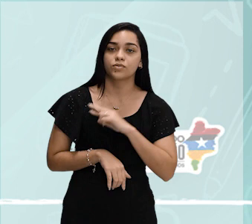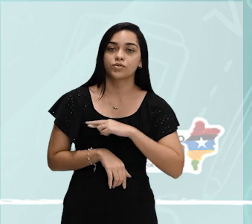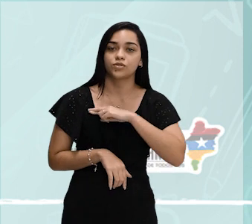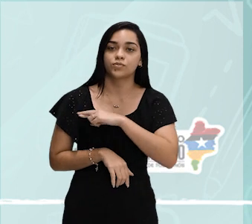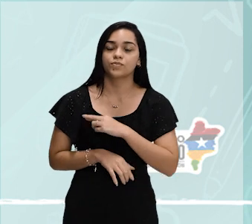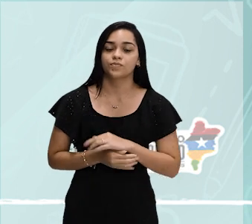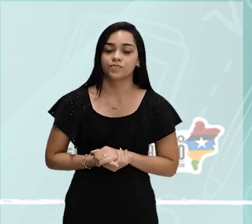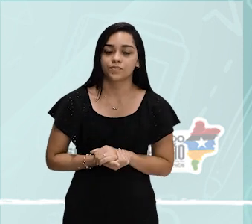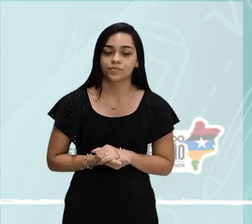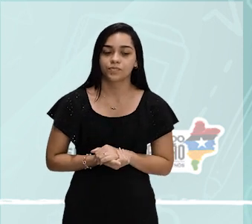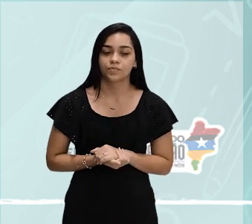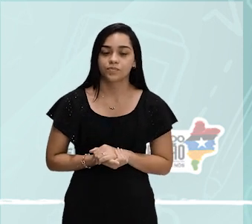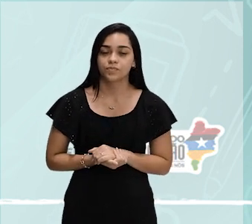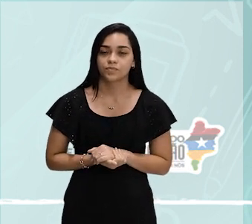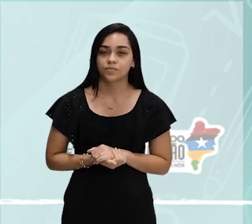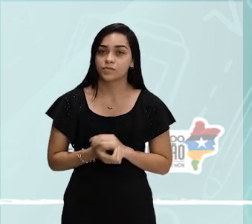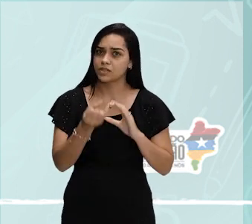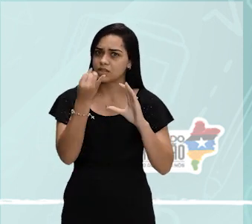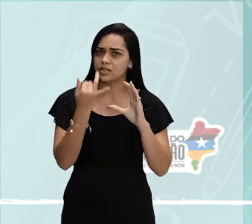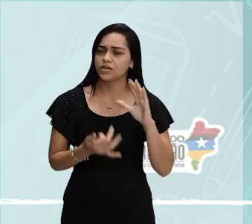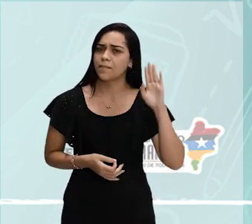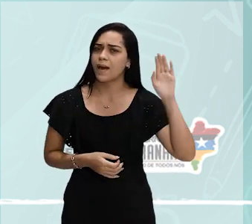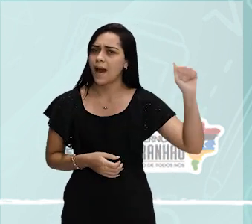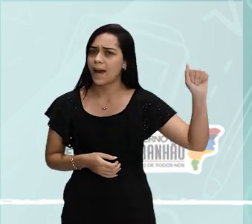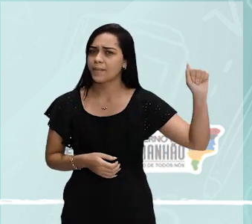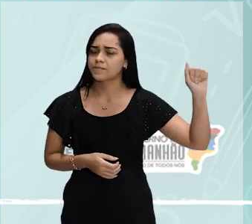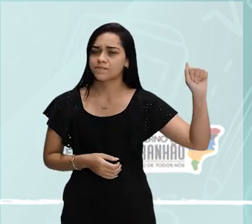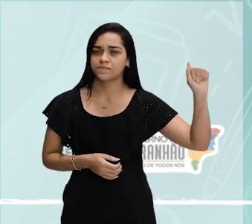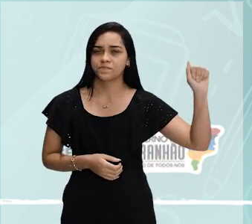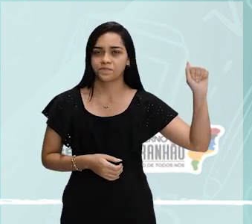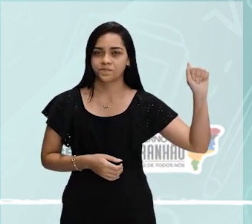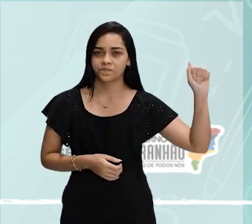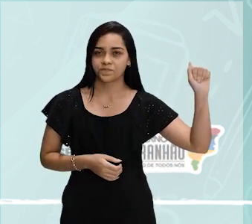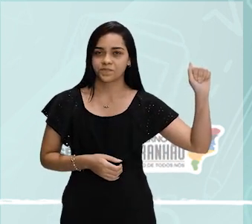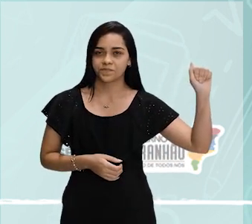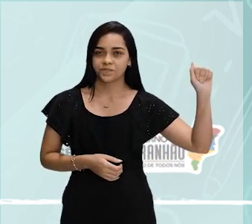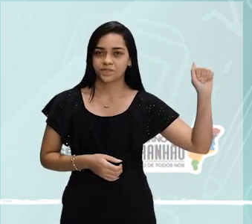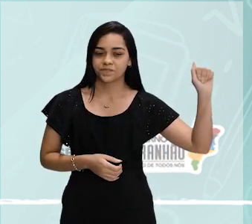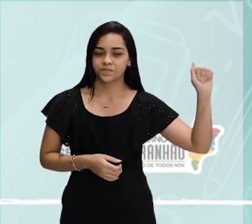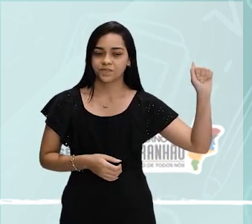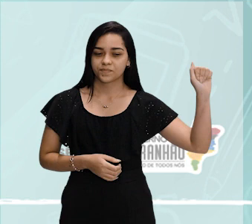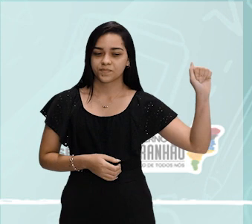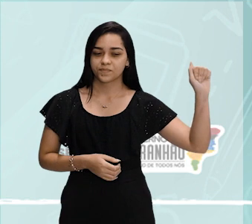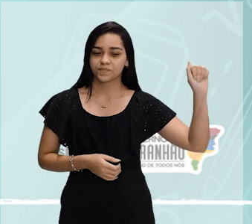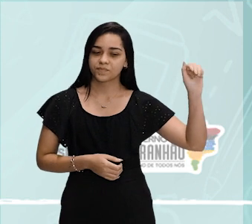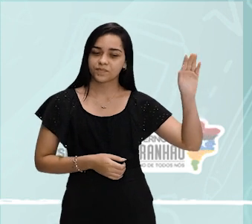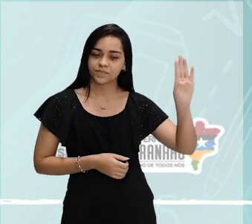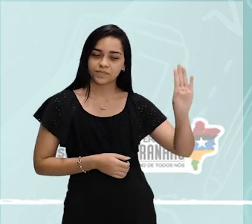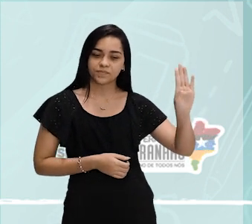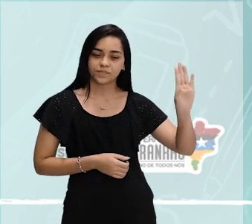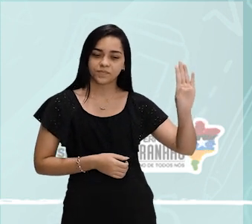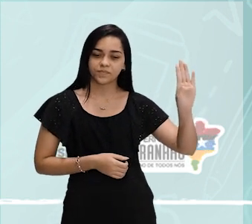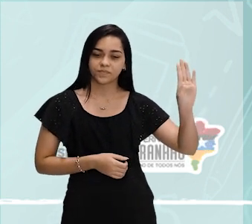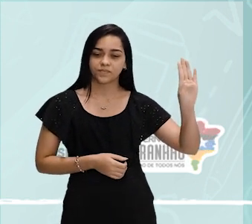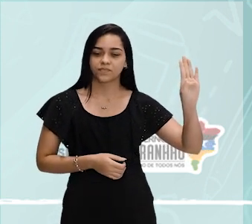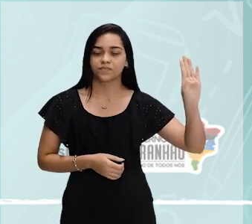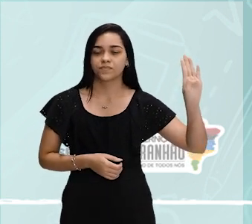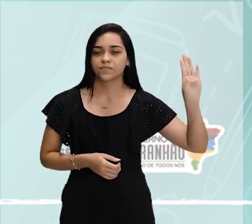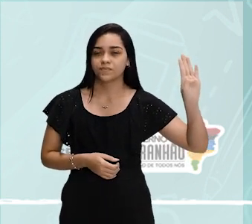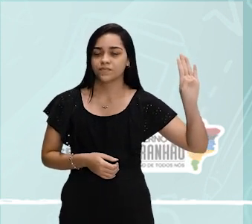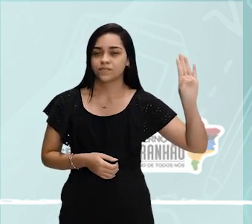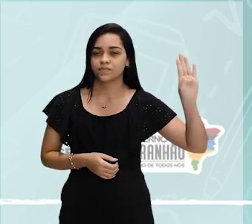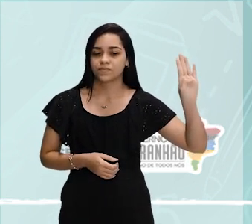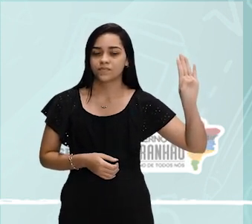de romantismo. Fácil, isso é só característica. Letra A, predomínio da razão, perfeição da forma, imitação dos